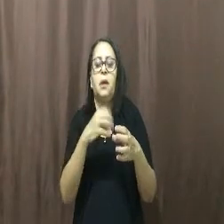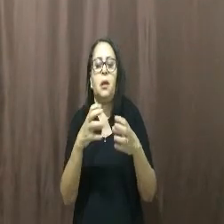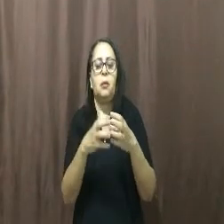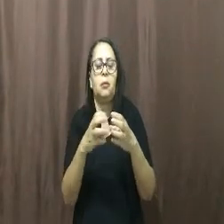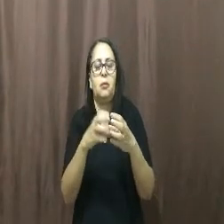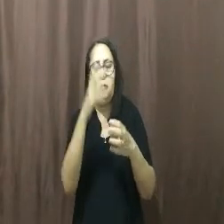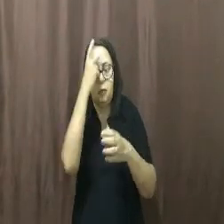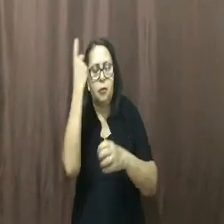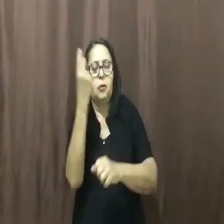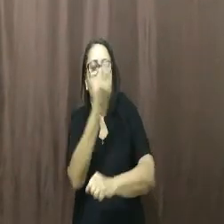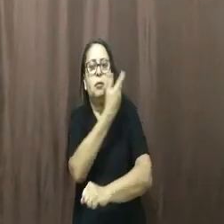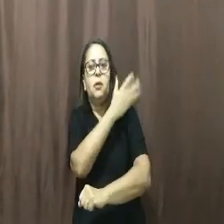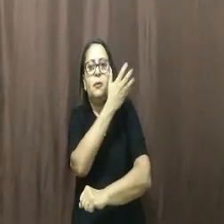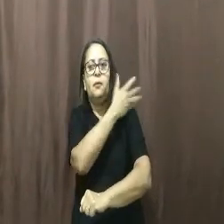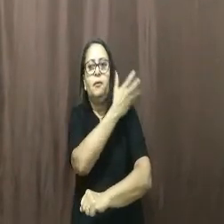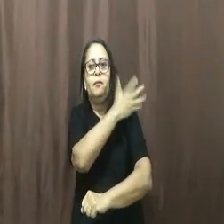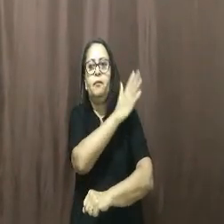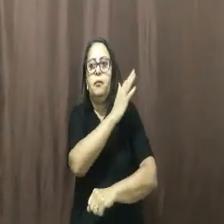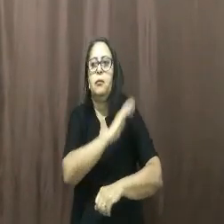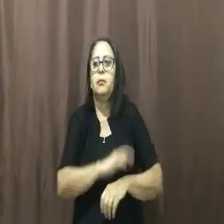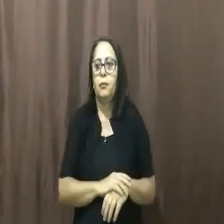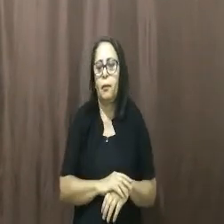os que estão à margem, excluídos.